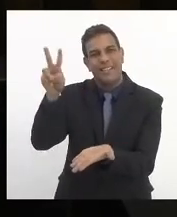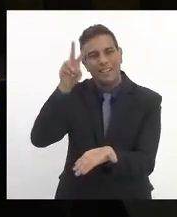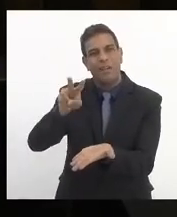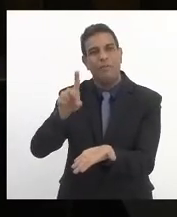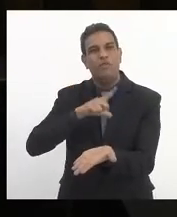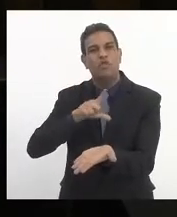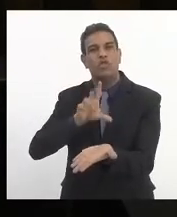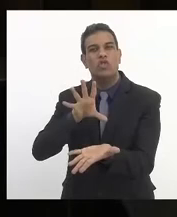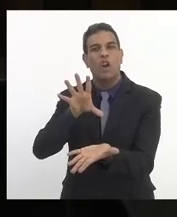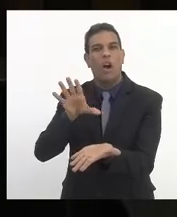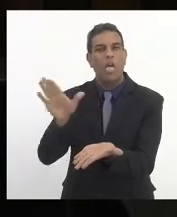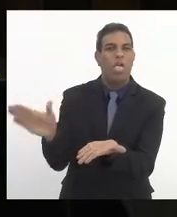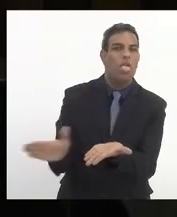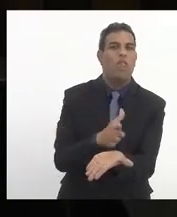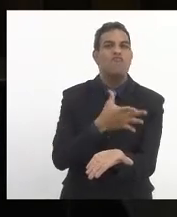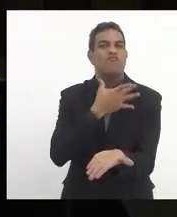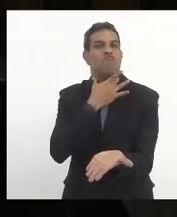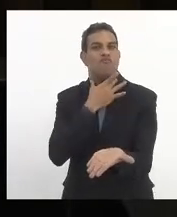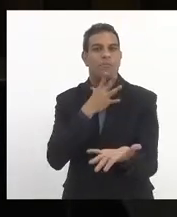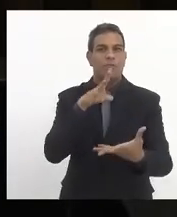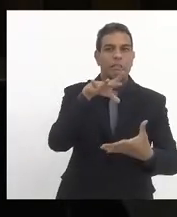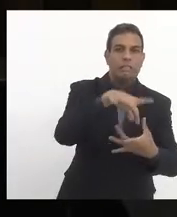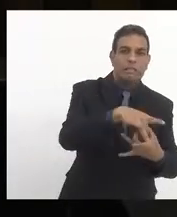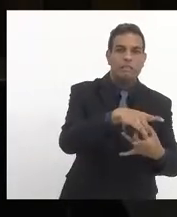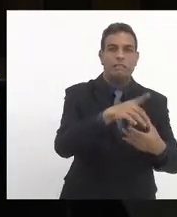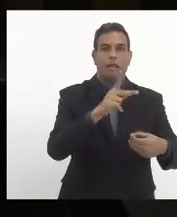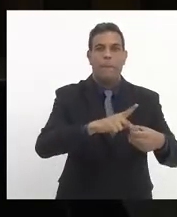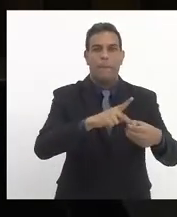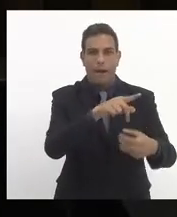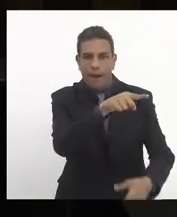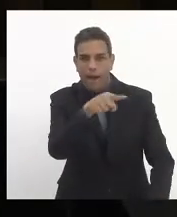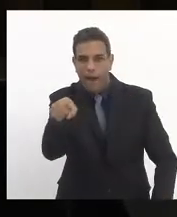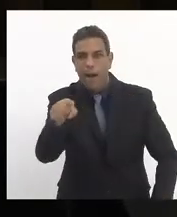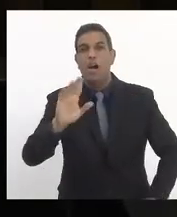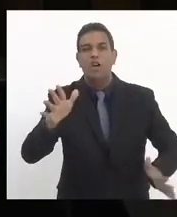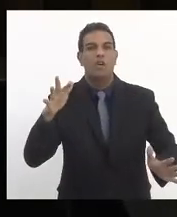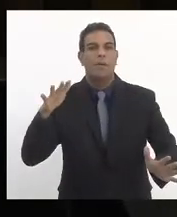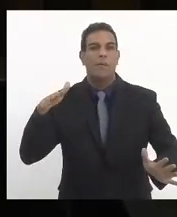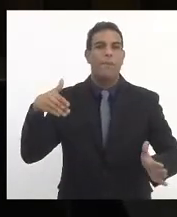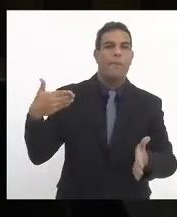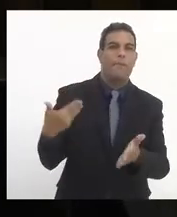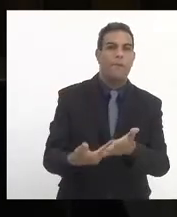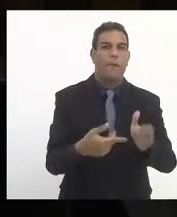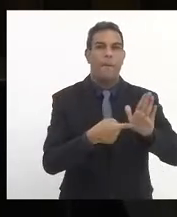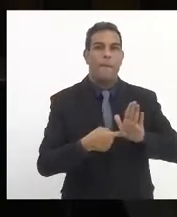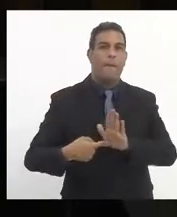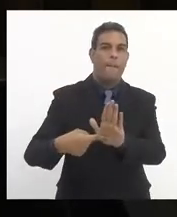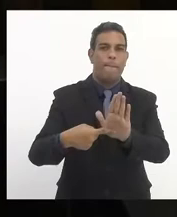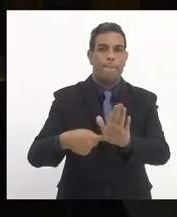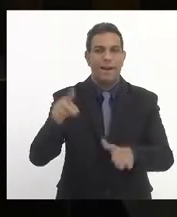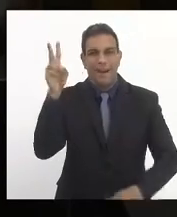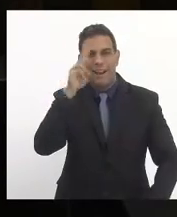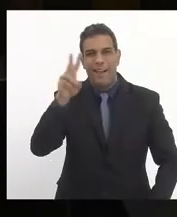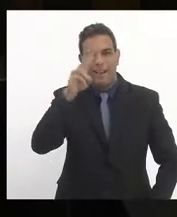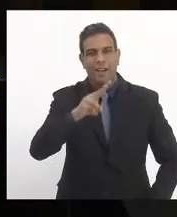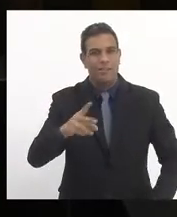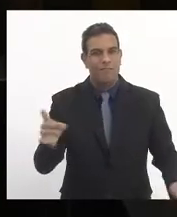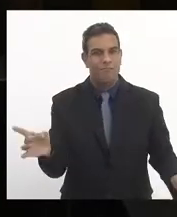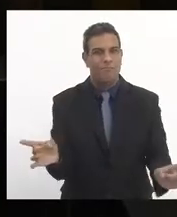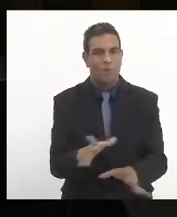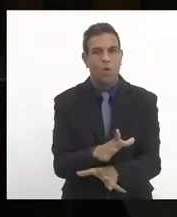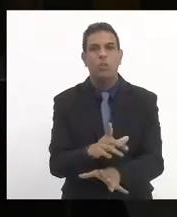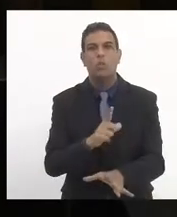Petrobras, e não sou eu que estou dizendo, o que foi demonstrado pela Operação Lava Jato, tá,